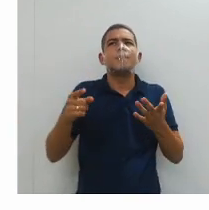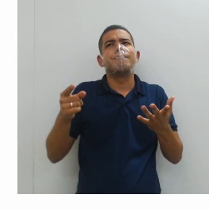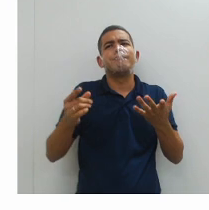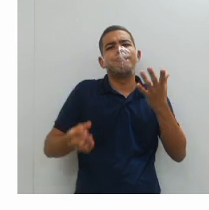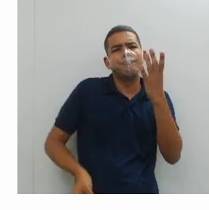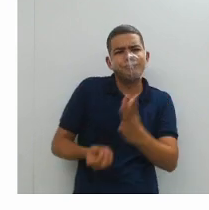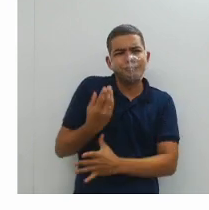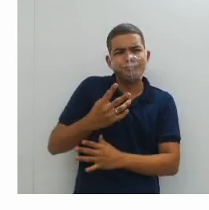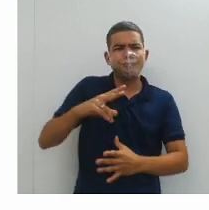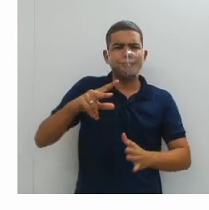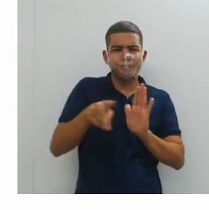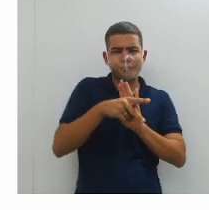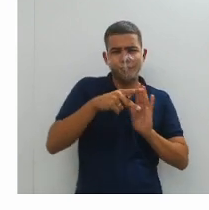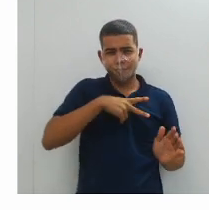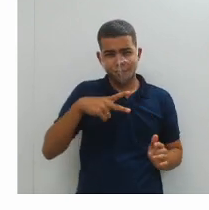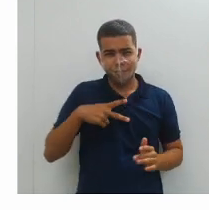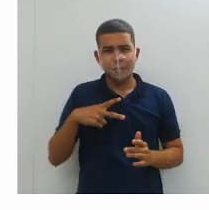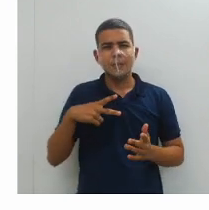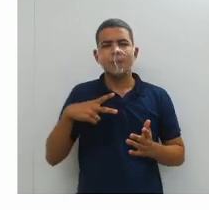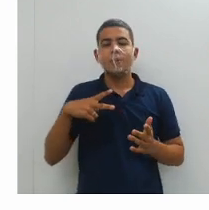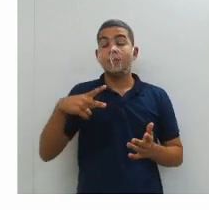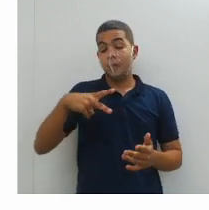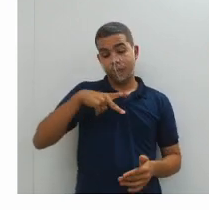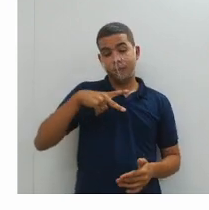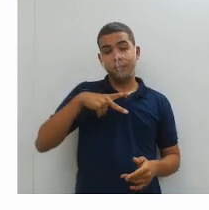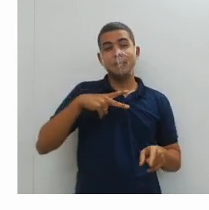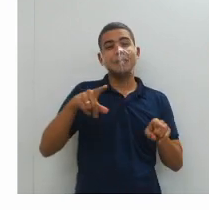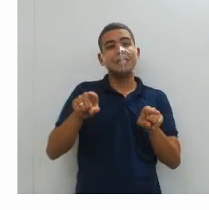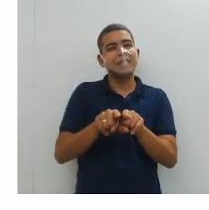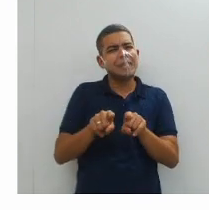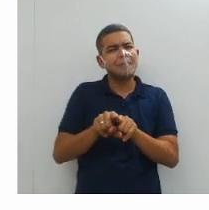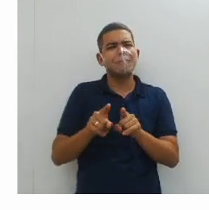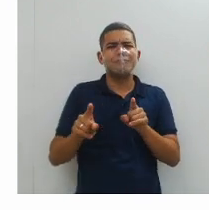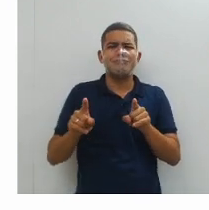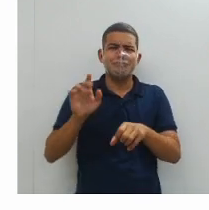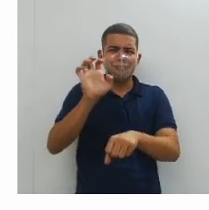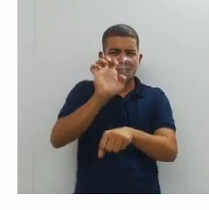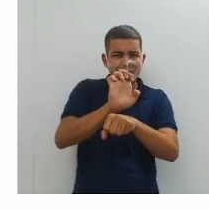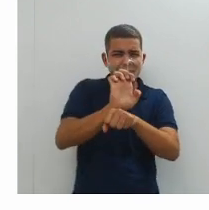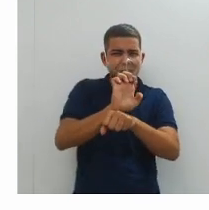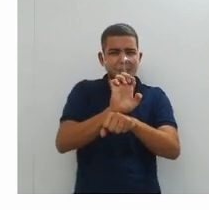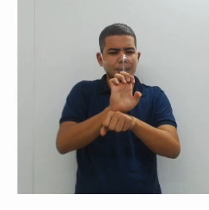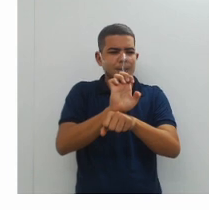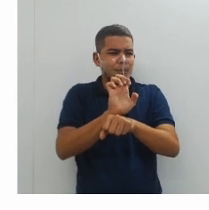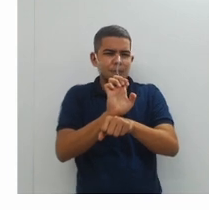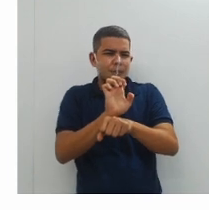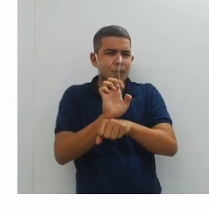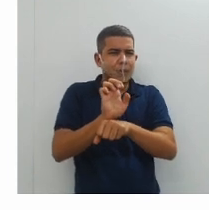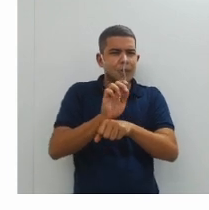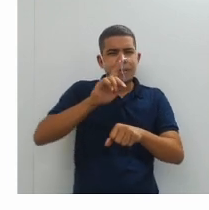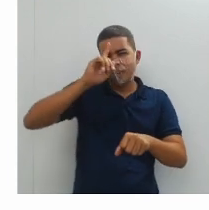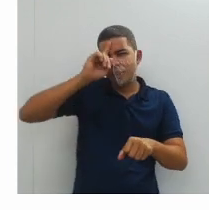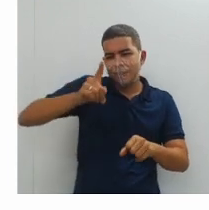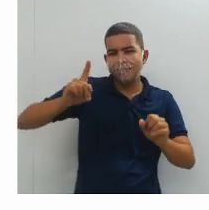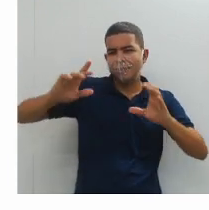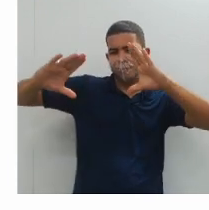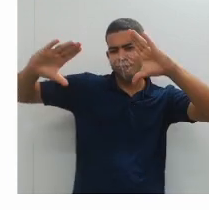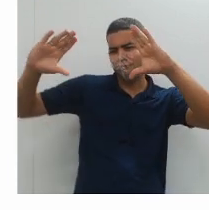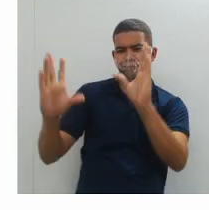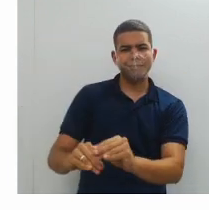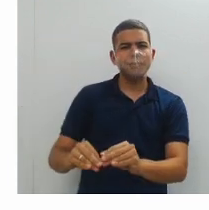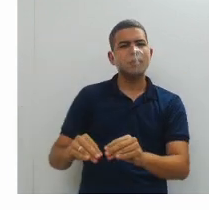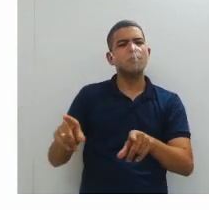criou a propriedade privada, ele também vai poder suprimir a propriedade dos súditos, caso ele